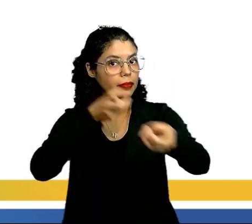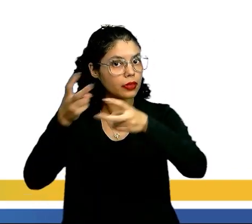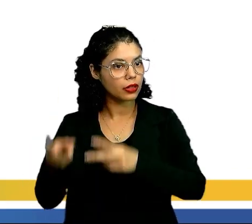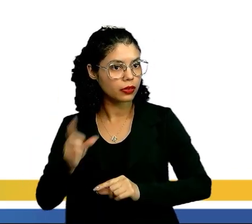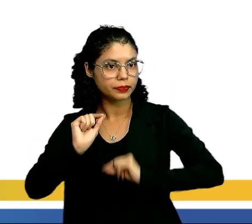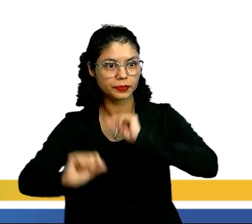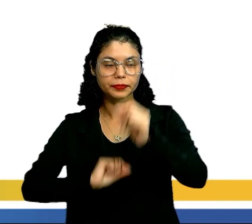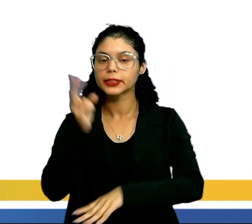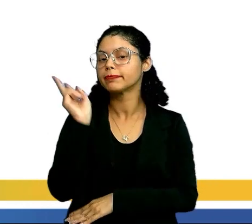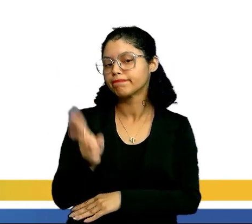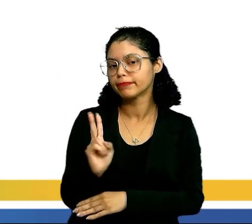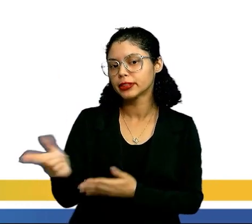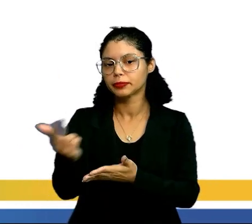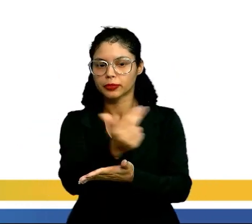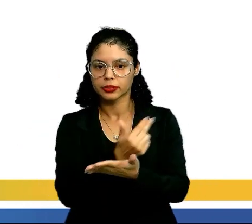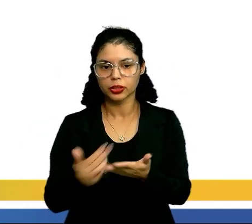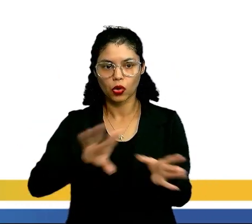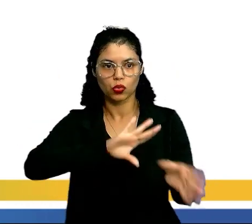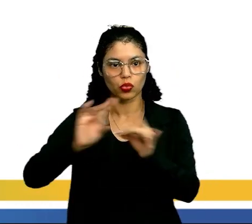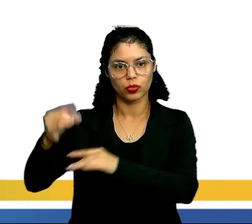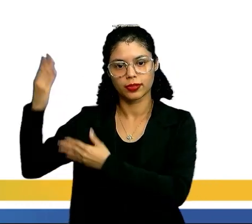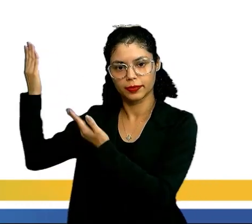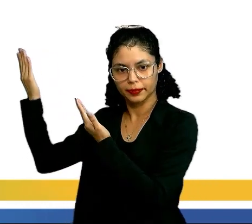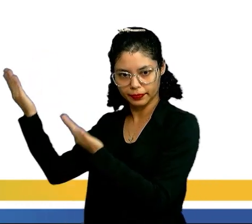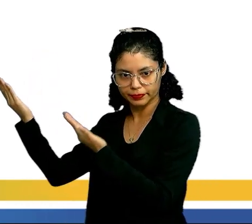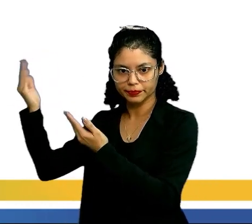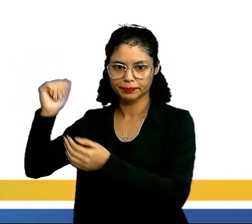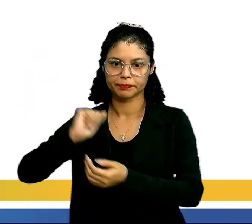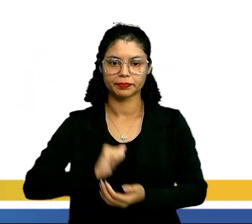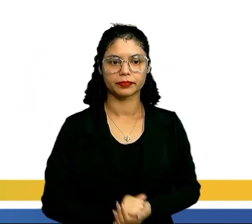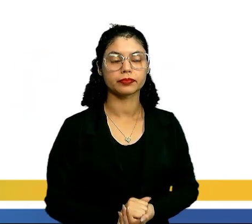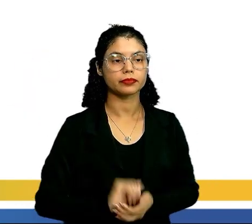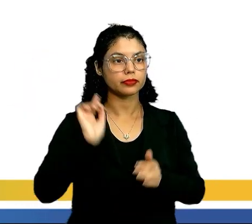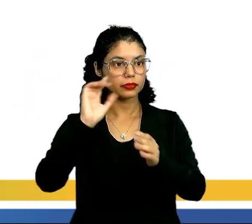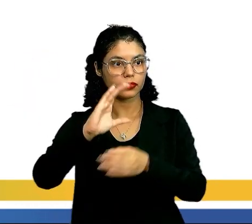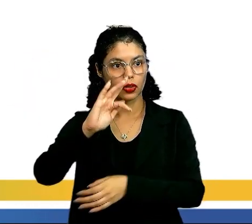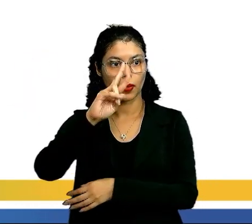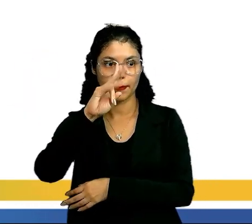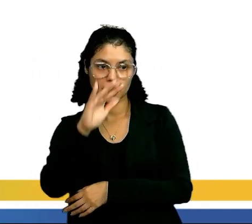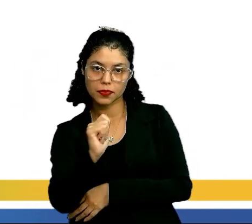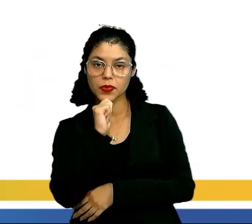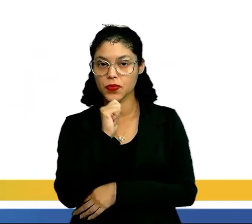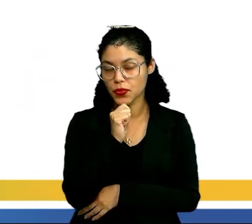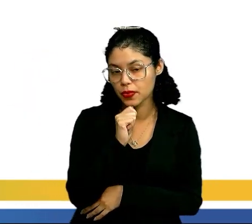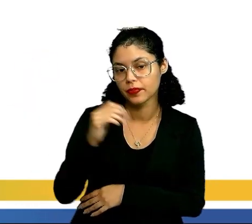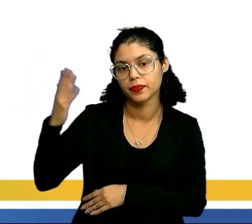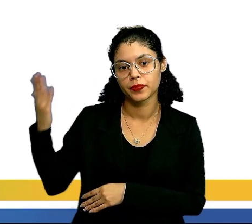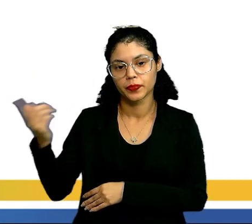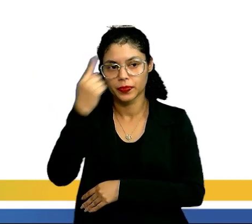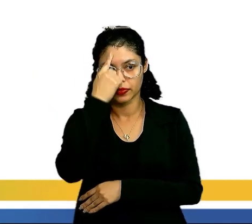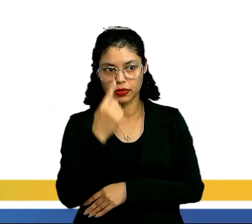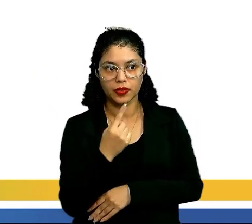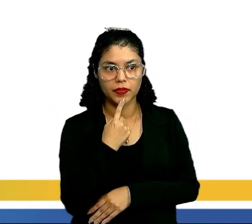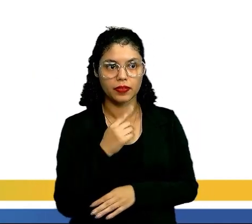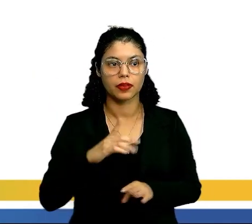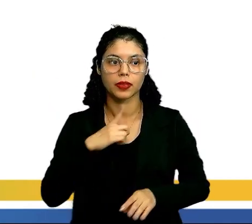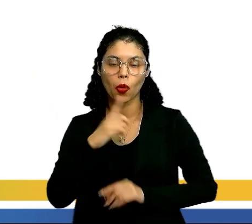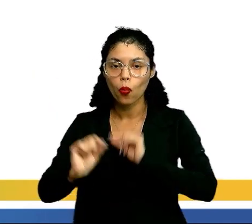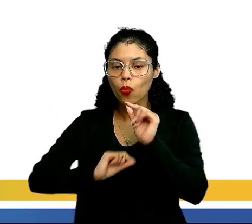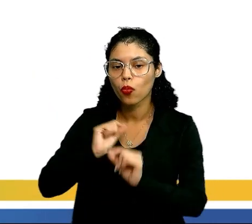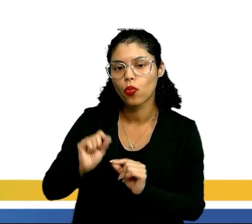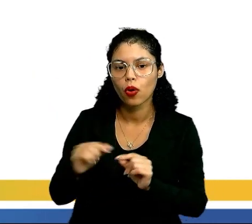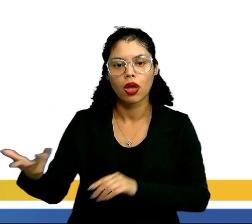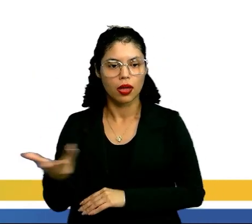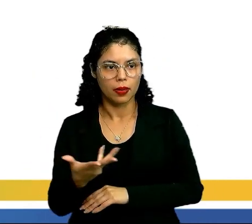Observe que aquele mesmo desenho eu trouxe ele para cá, tá? A prisma. Então, observe aí, ó, a prisma aí,